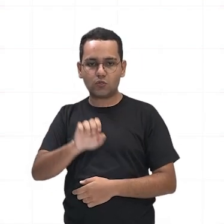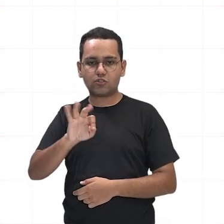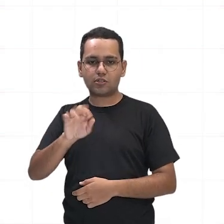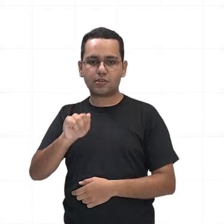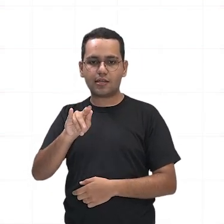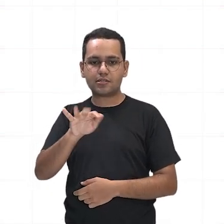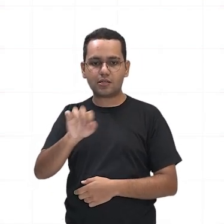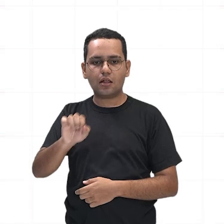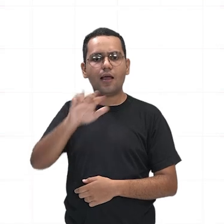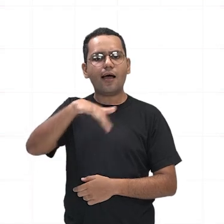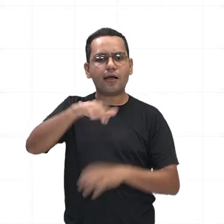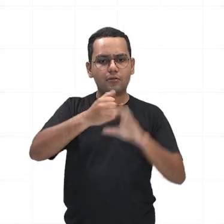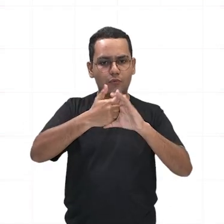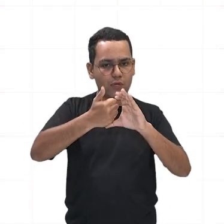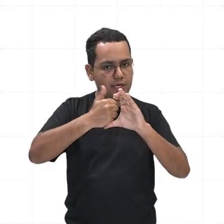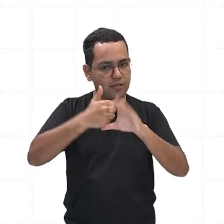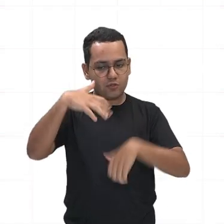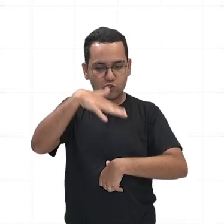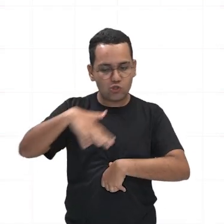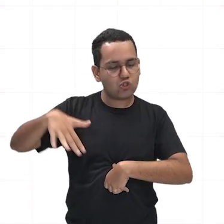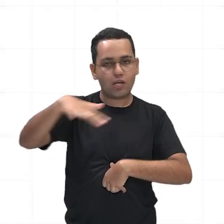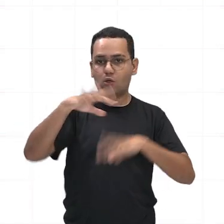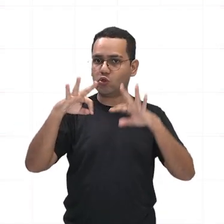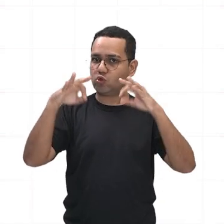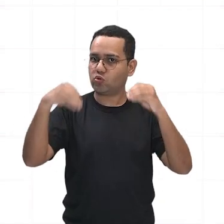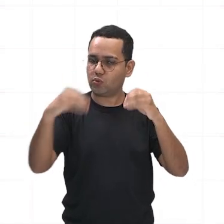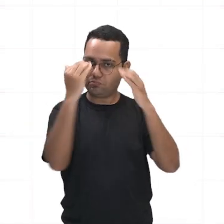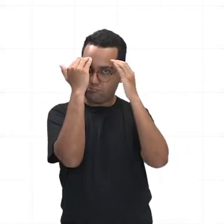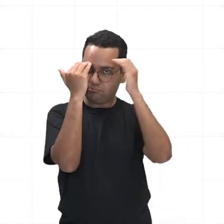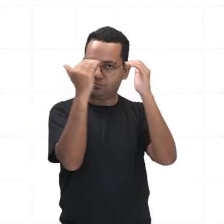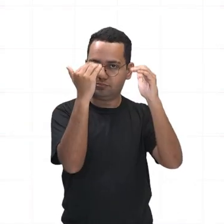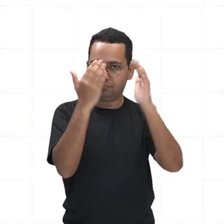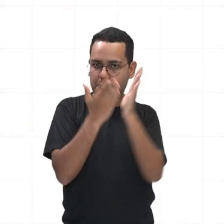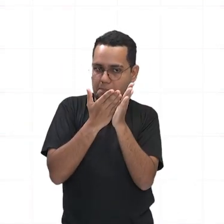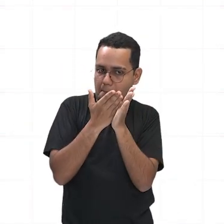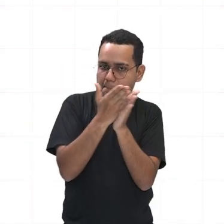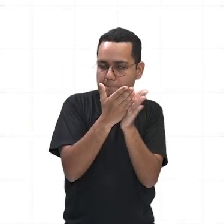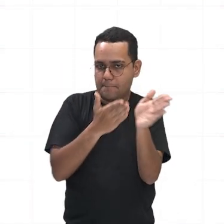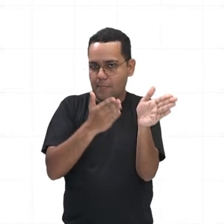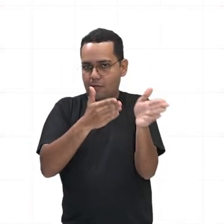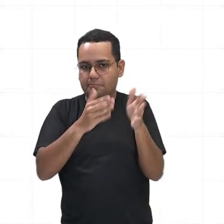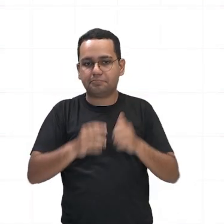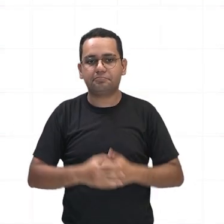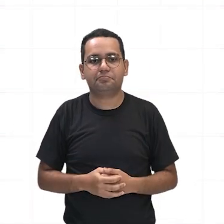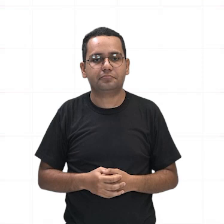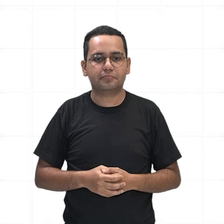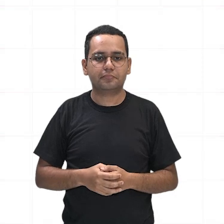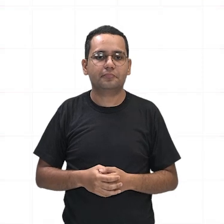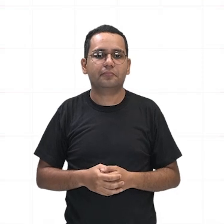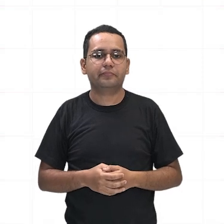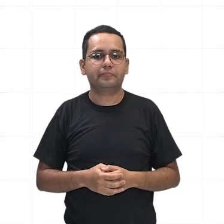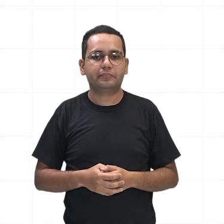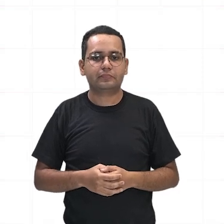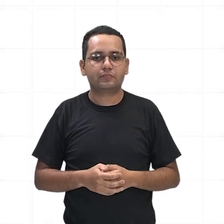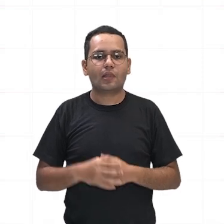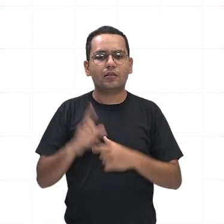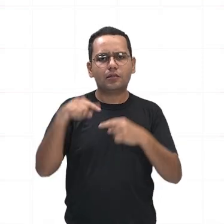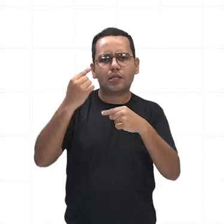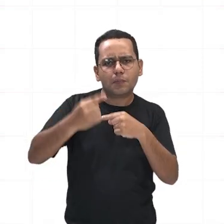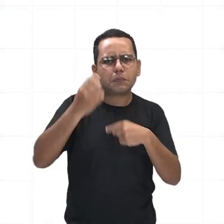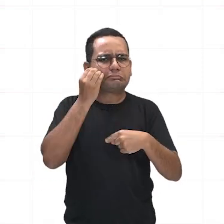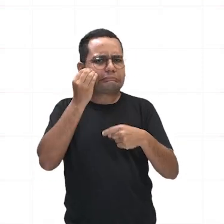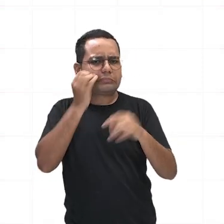religião oficial do Império. Após, então, aí várias tentativas de reordenamento, o